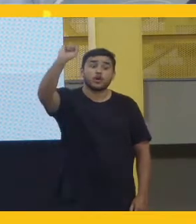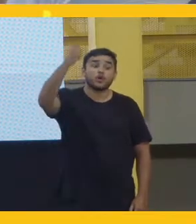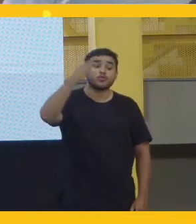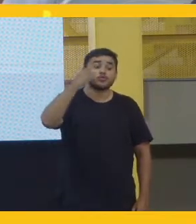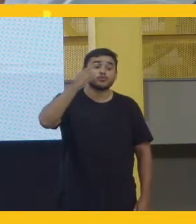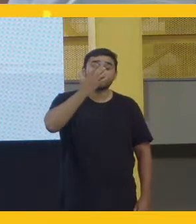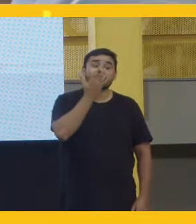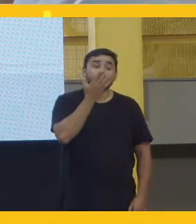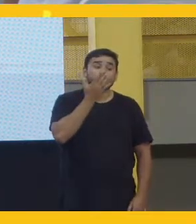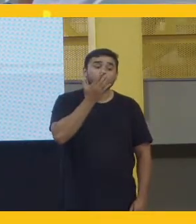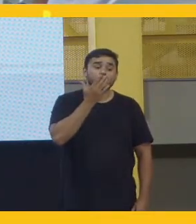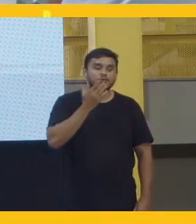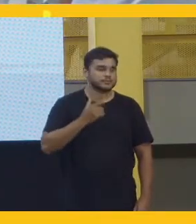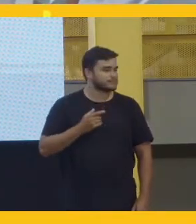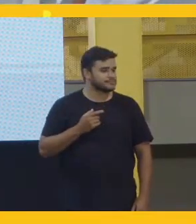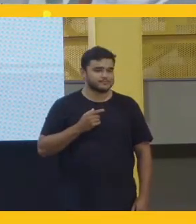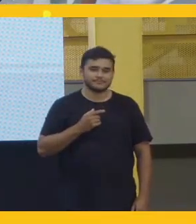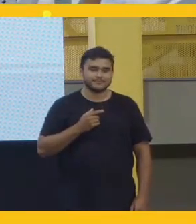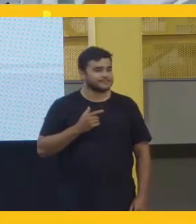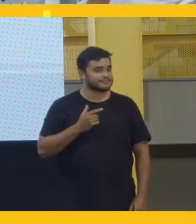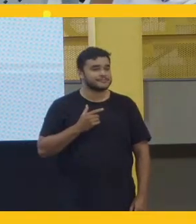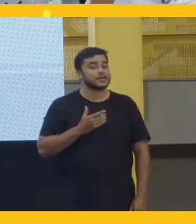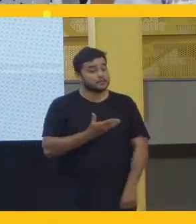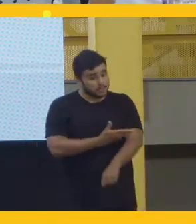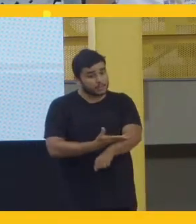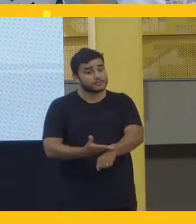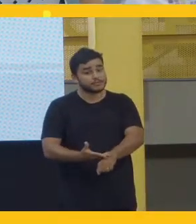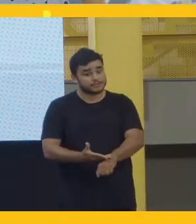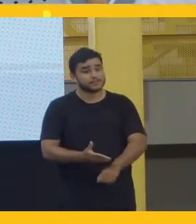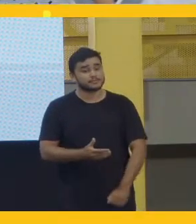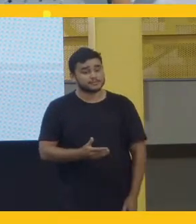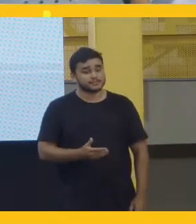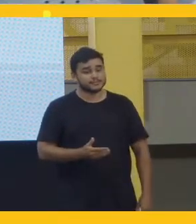O sol, branco.